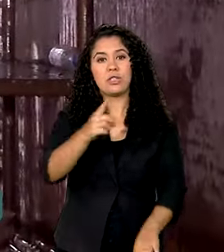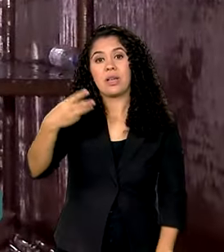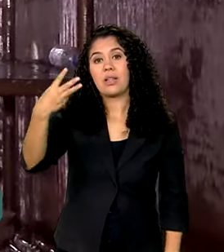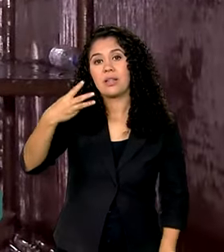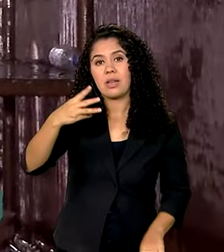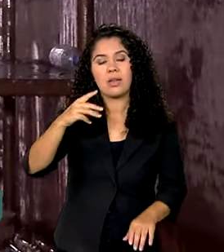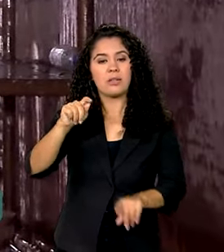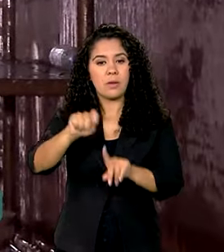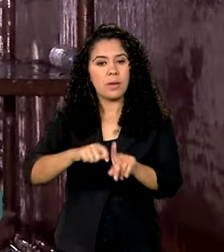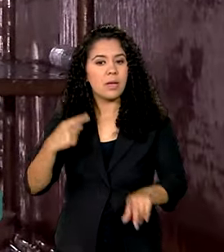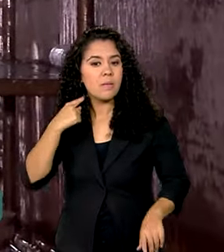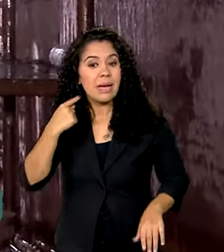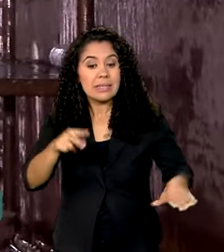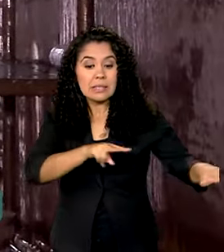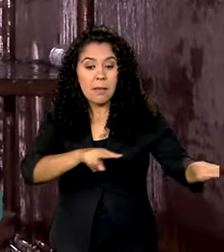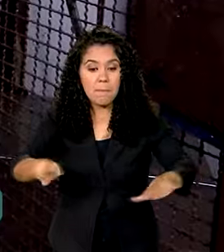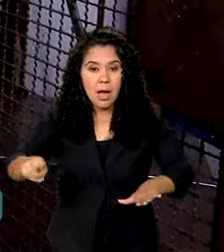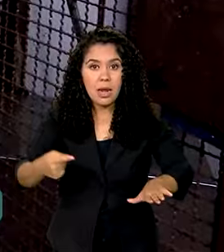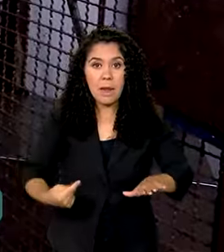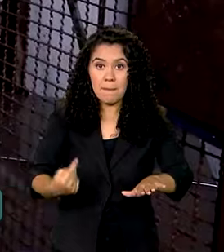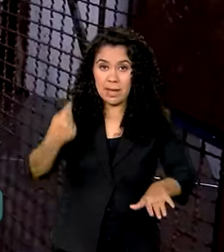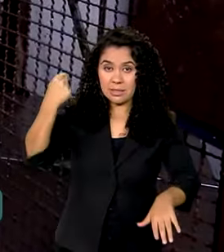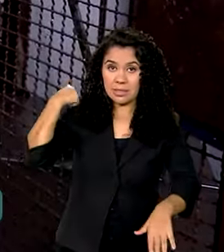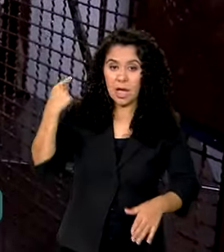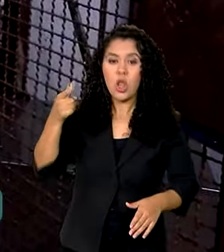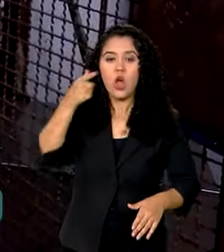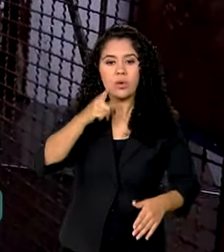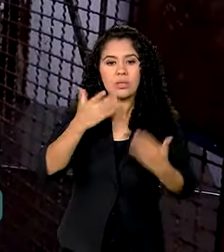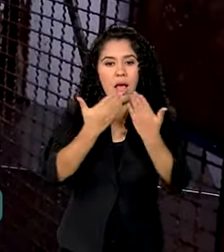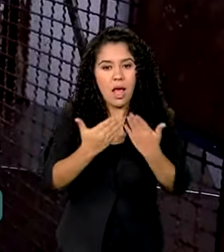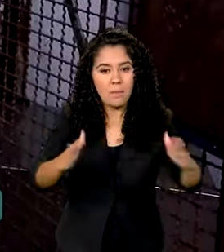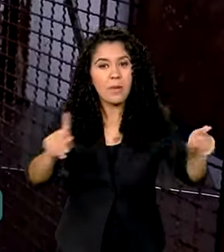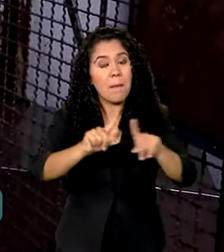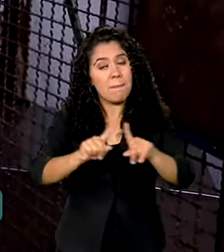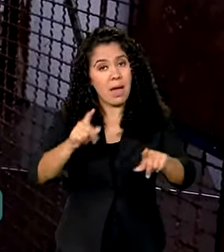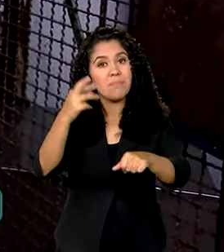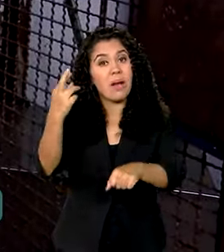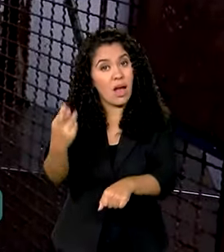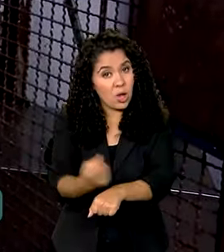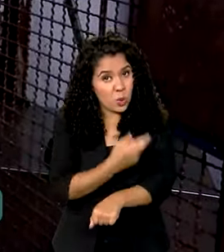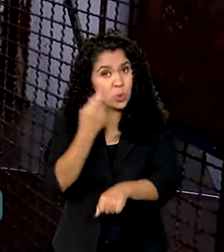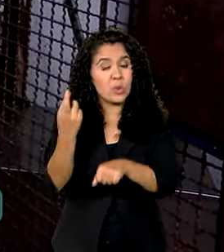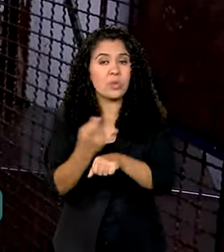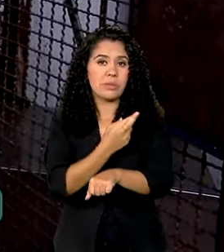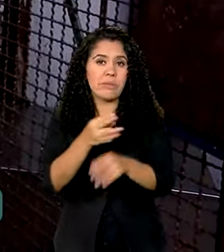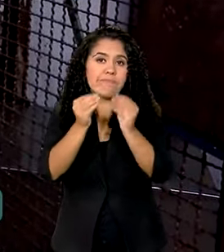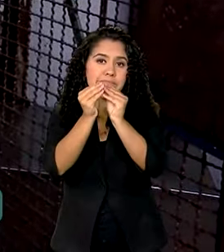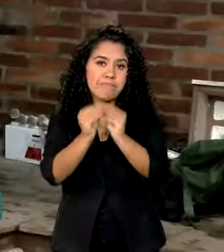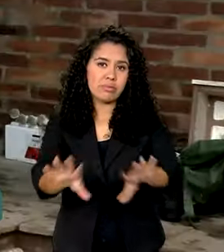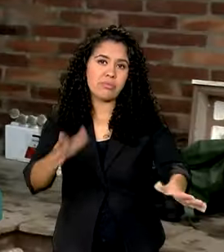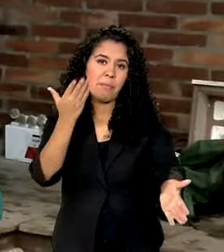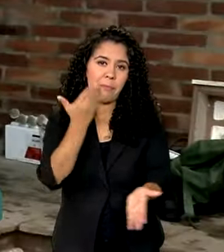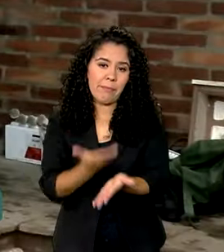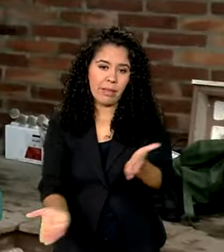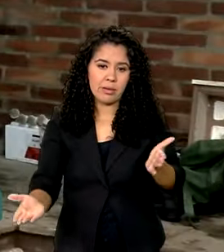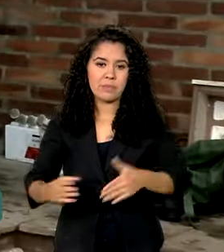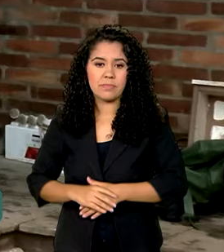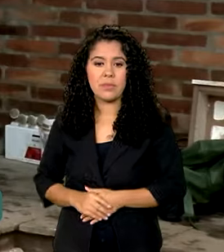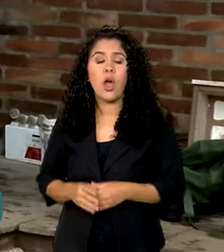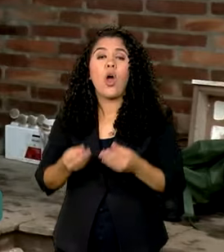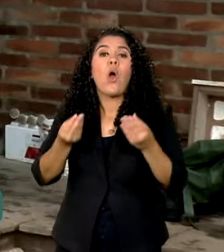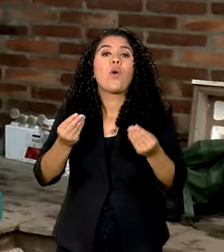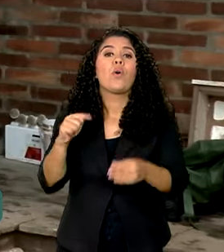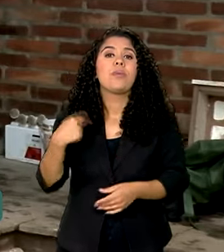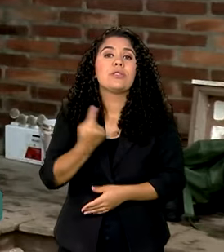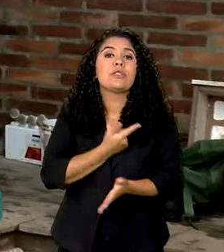passada, conseguiu reabrir. Mas agora, para reconstruir, o que foi perdido. Como é que a gente recomeça?